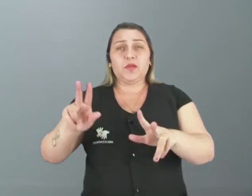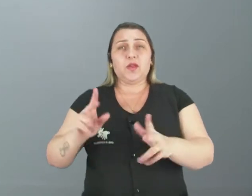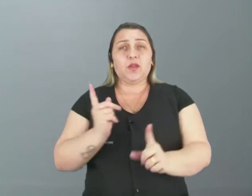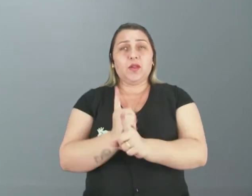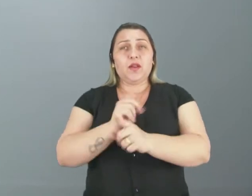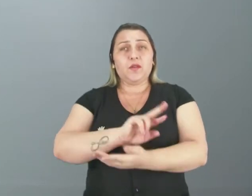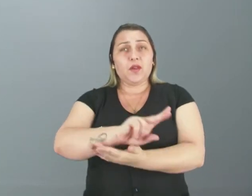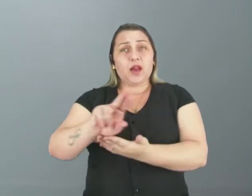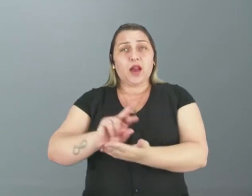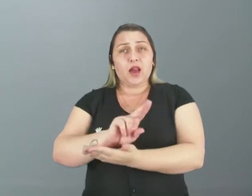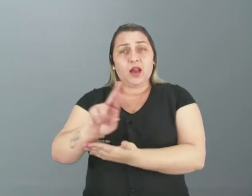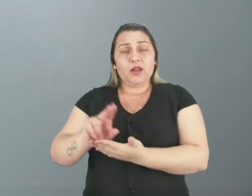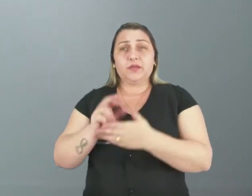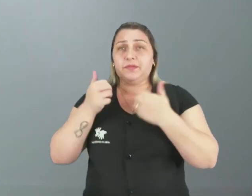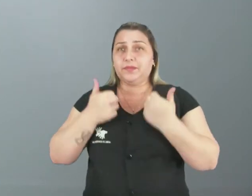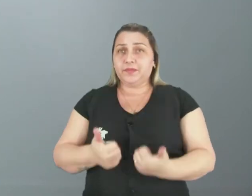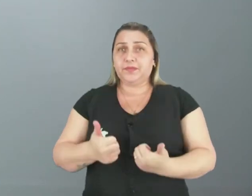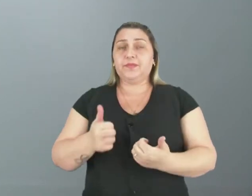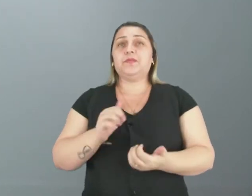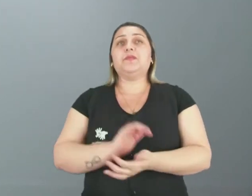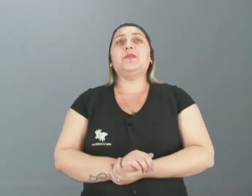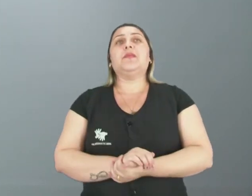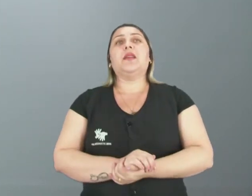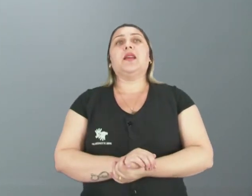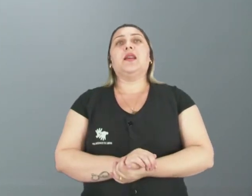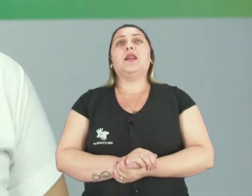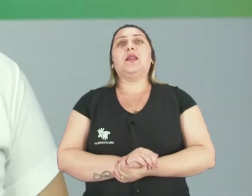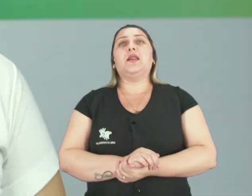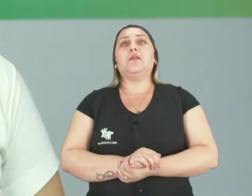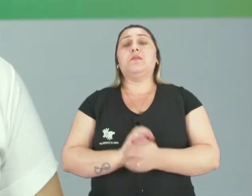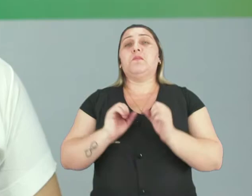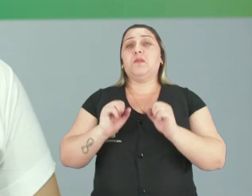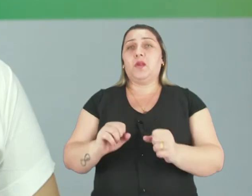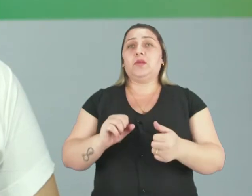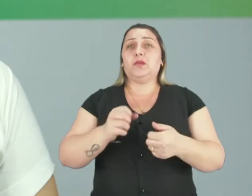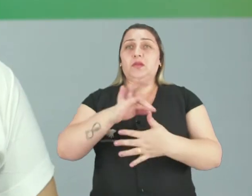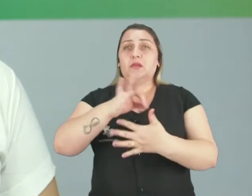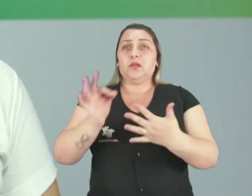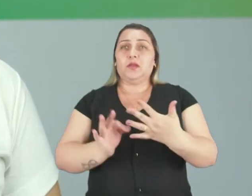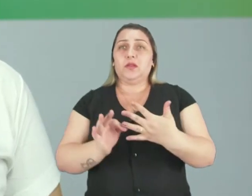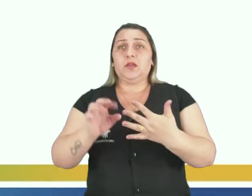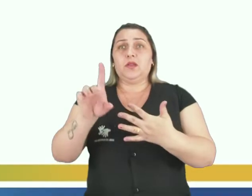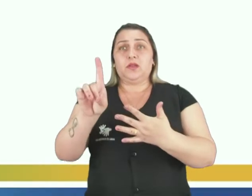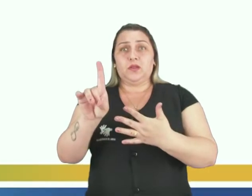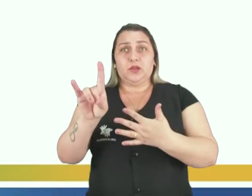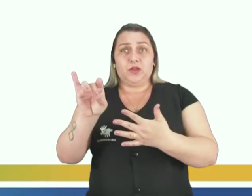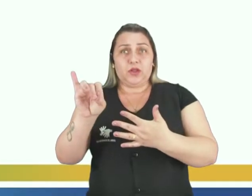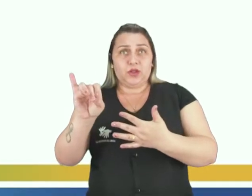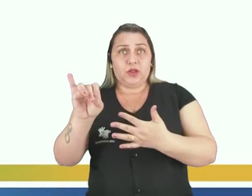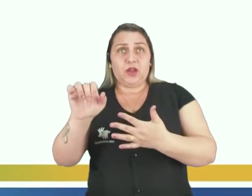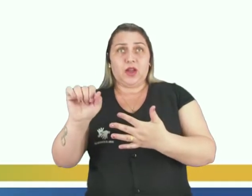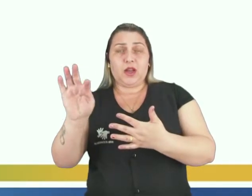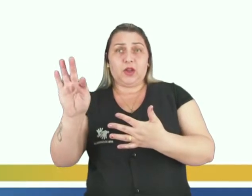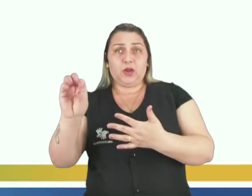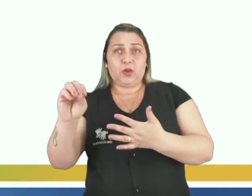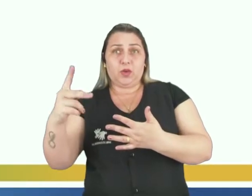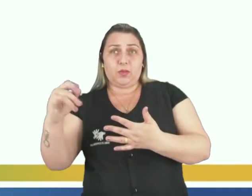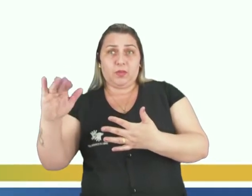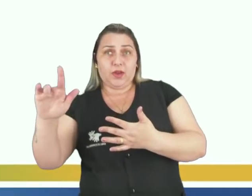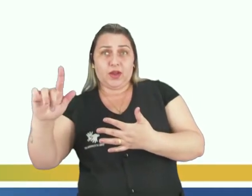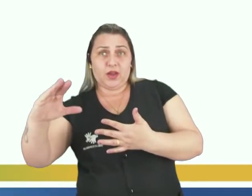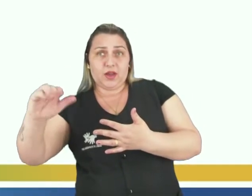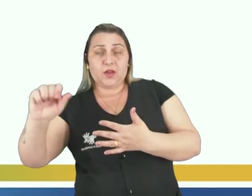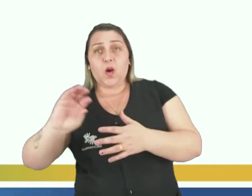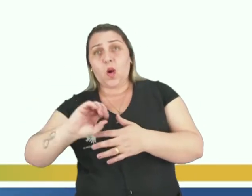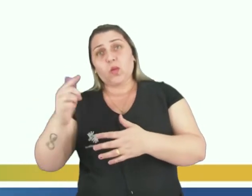vários tipos de variações, certo? Essas variações, elas podem ser classificadas em diatópicas, né, ou geográficas,